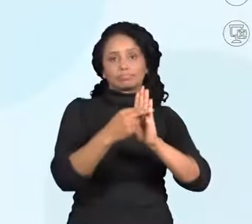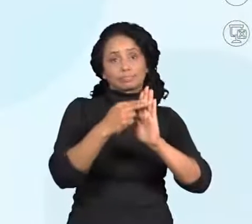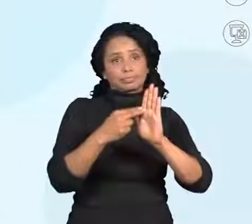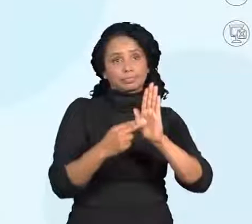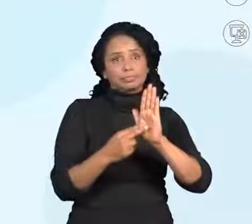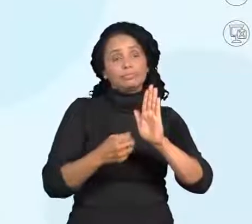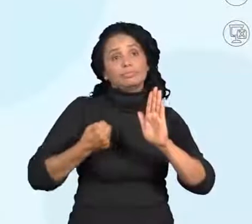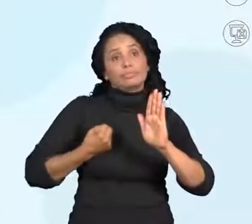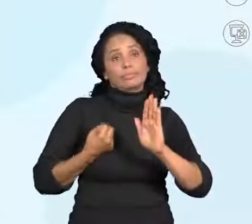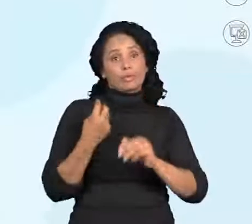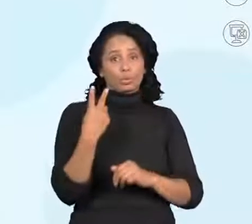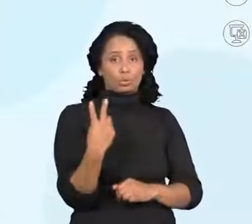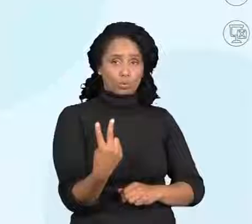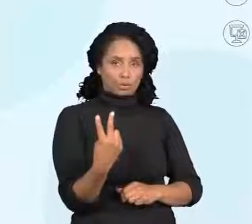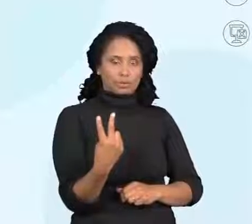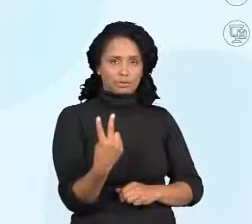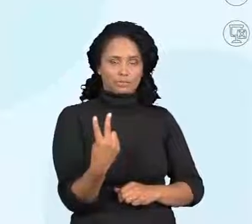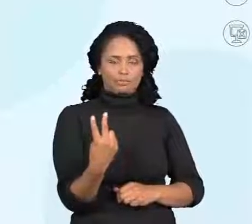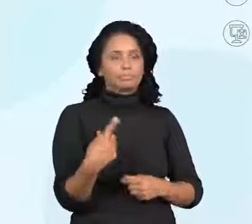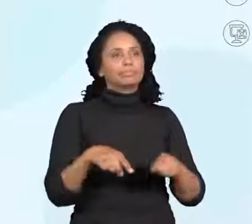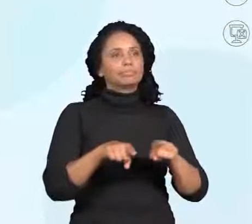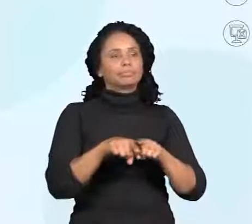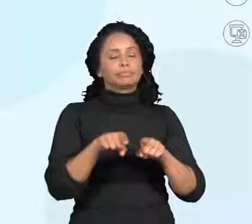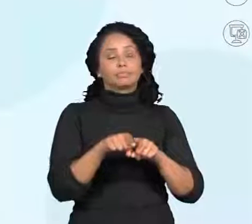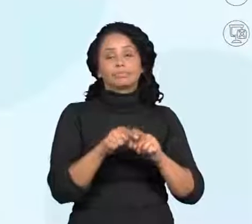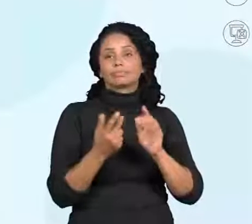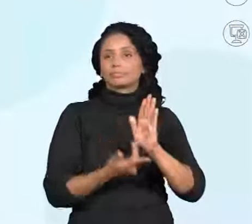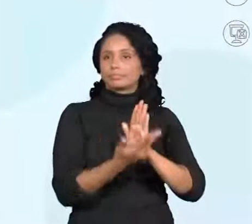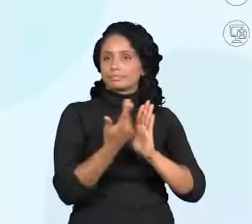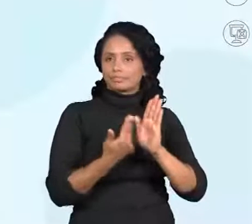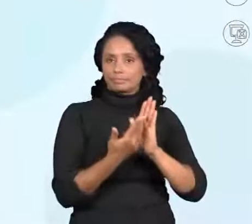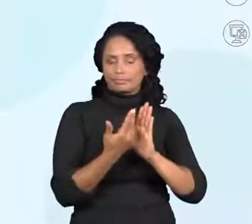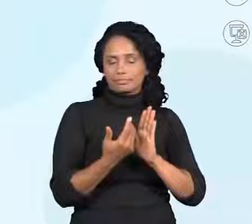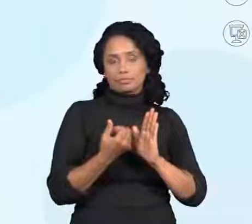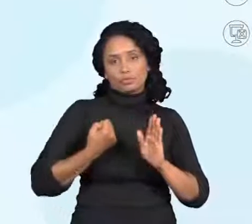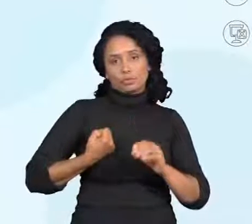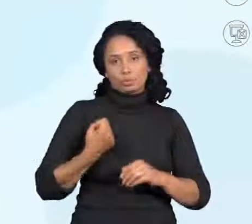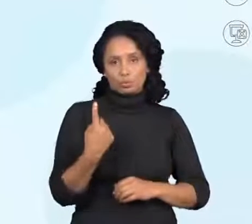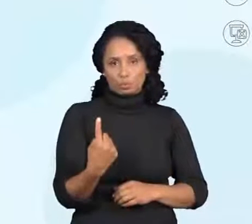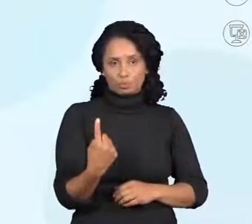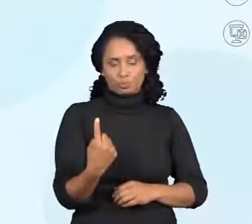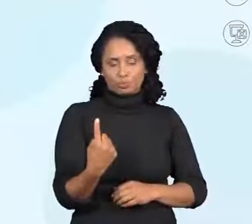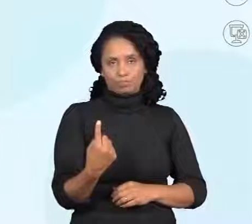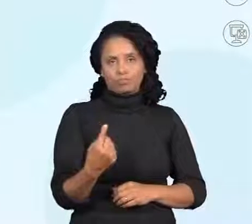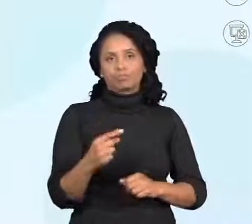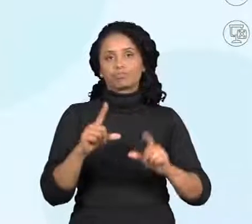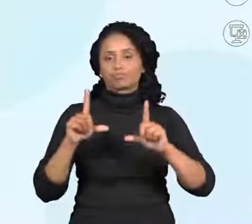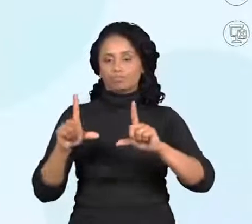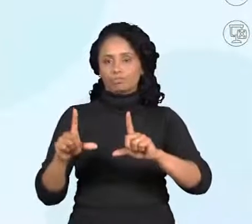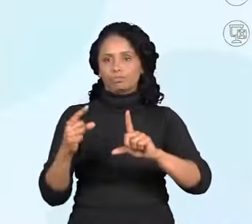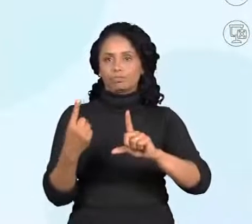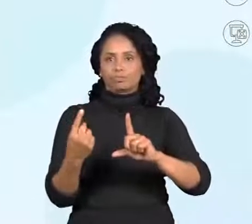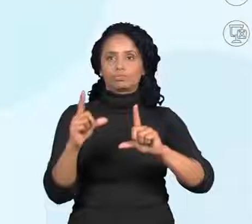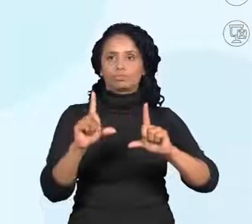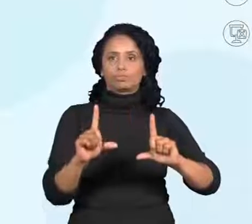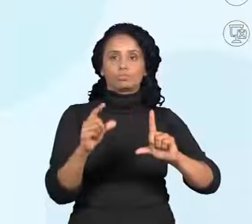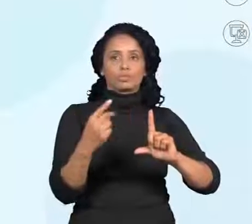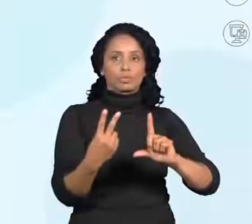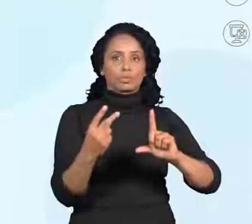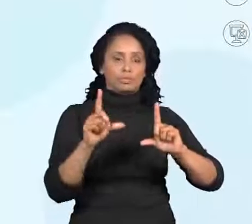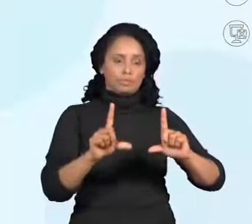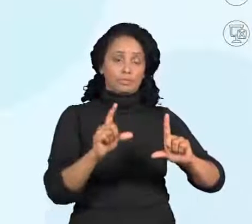2 e a gente conseguiu fazer um desenho no número 1. Ah, tá bom. É um desenho mesmo aqui. O professor quer me